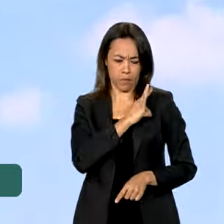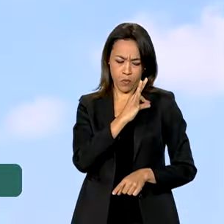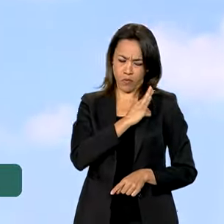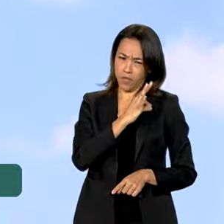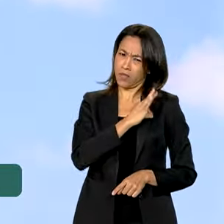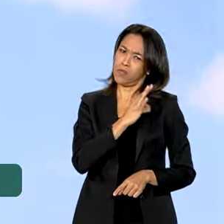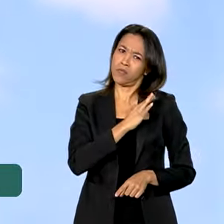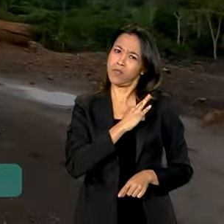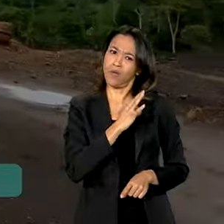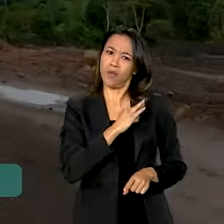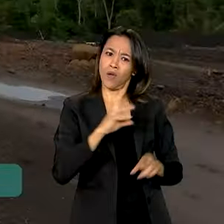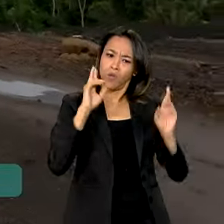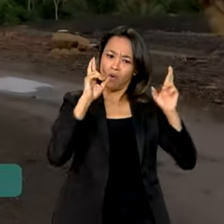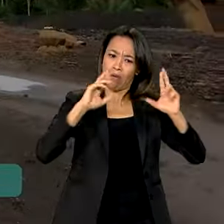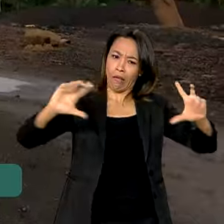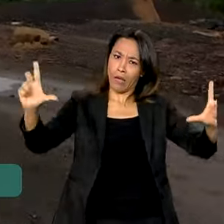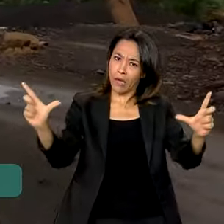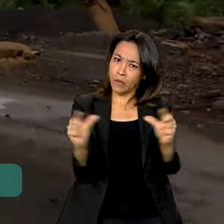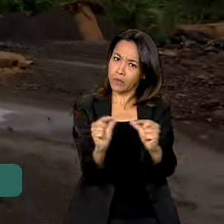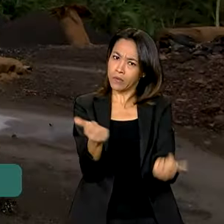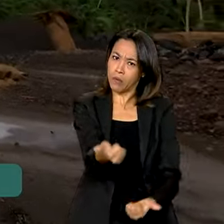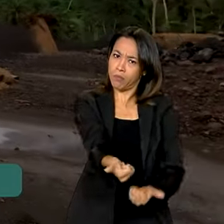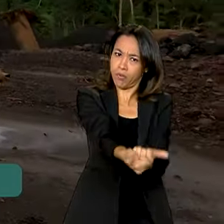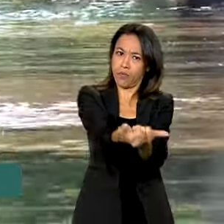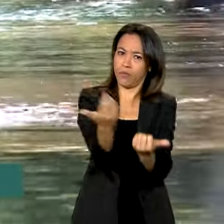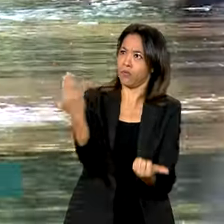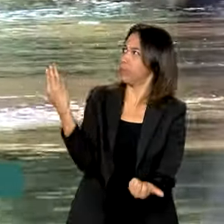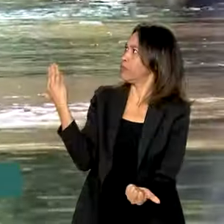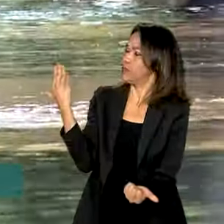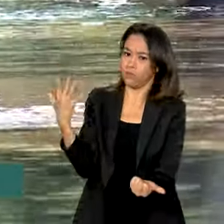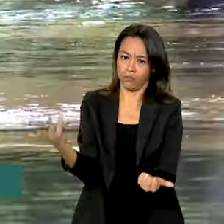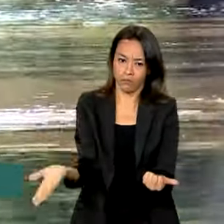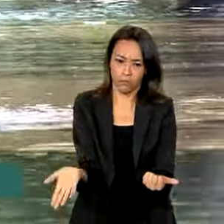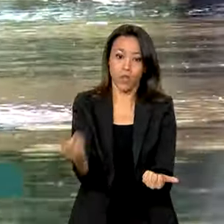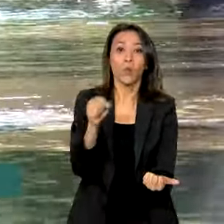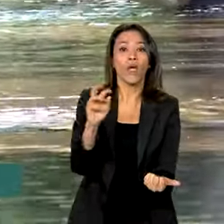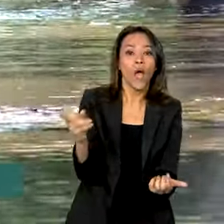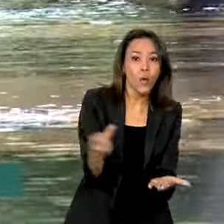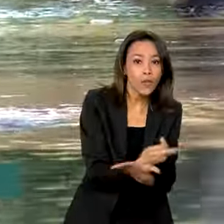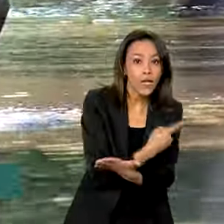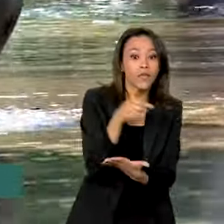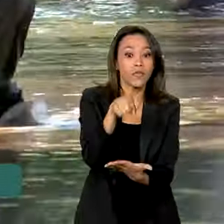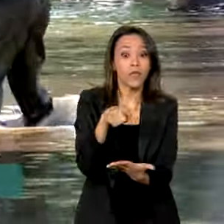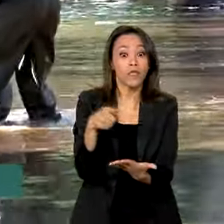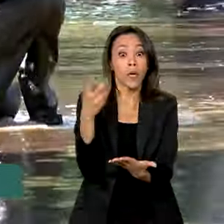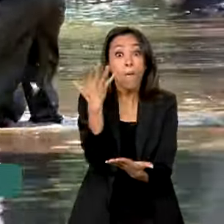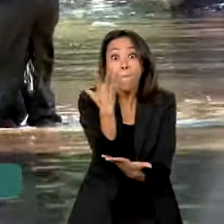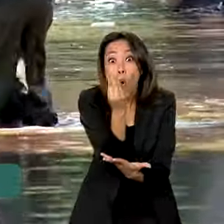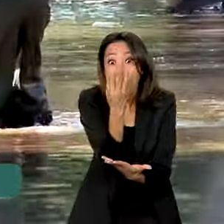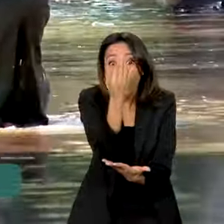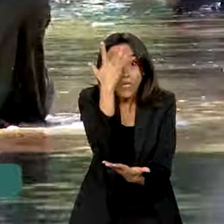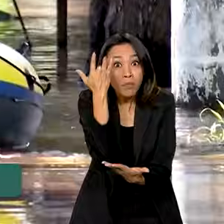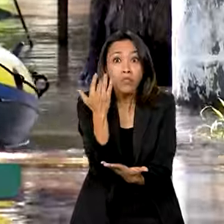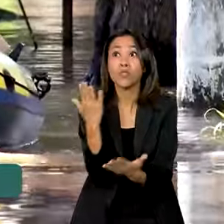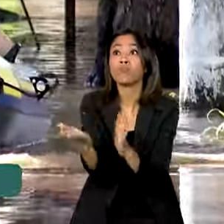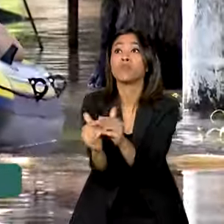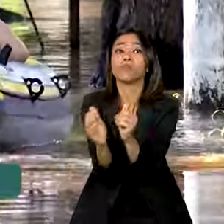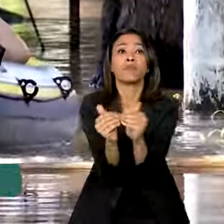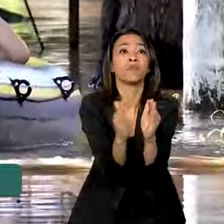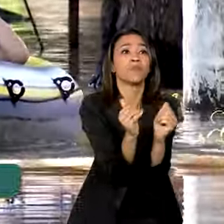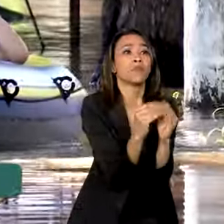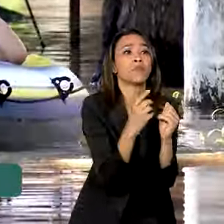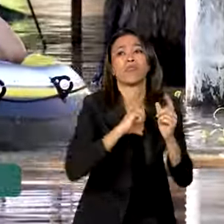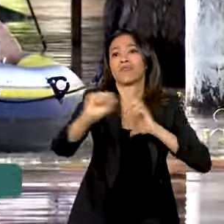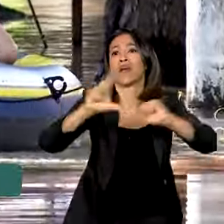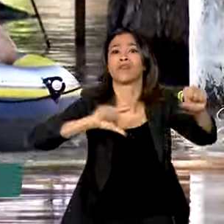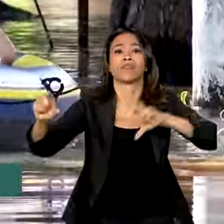estaria reduzindo o socorro ao Rio Grande do Sul. O que acontece é que com a redução do número de pessoas pedindo ajuda para sair de